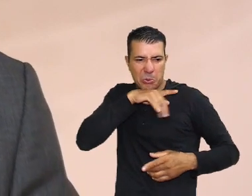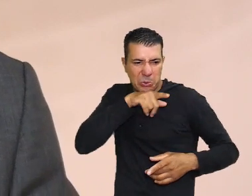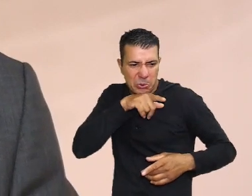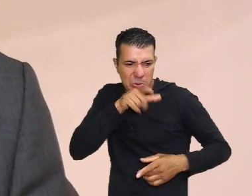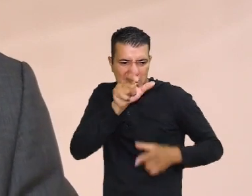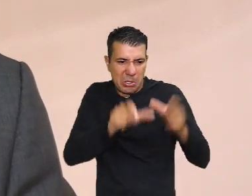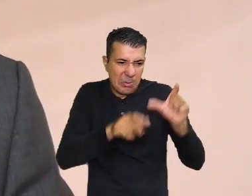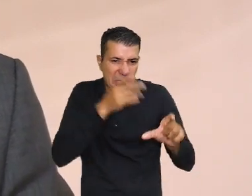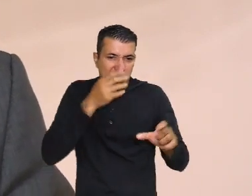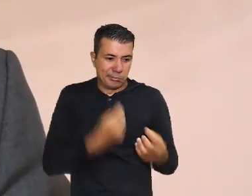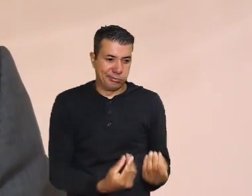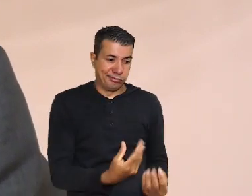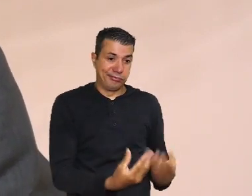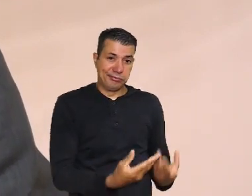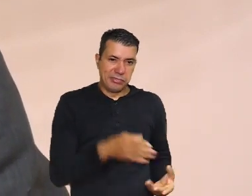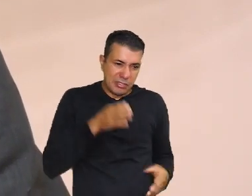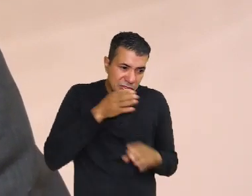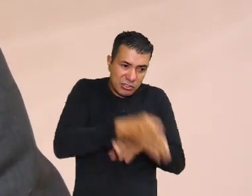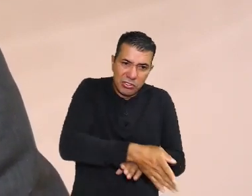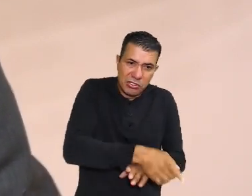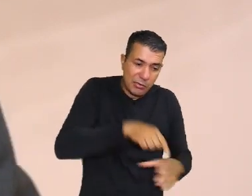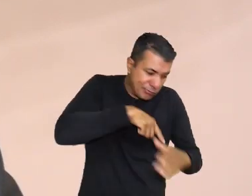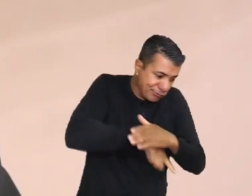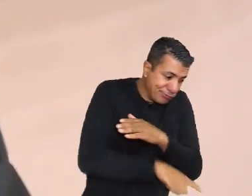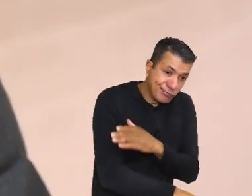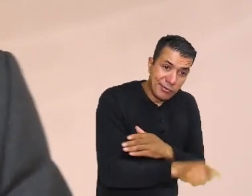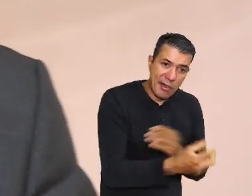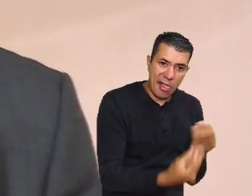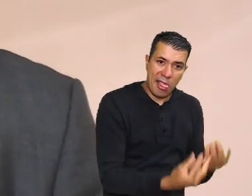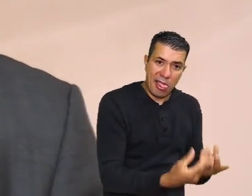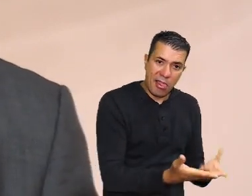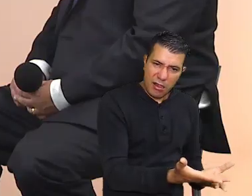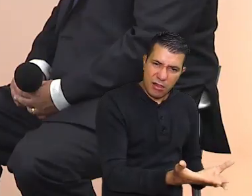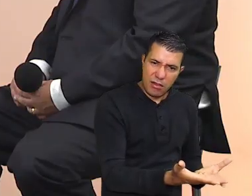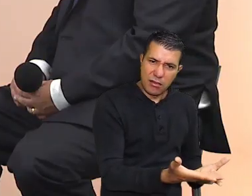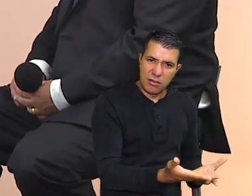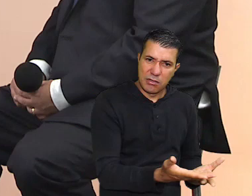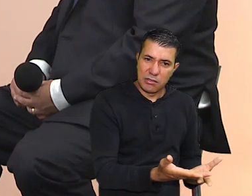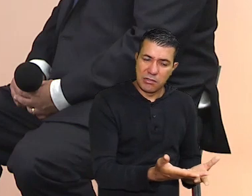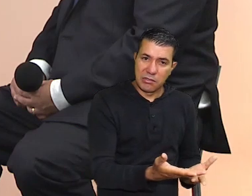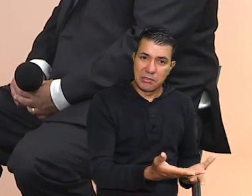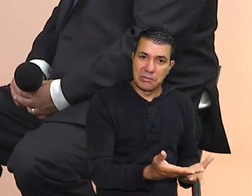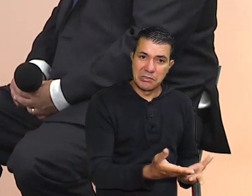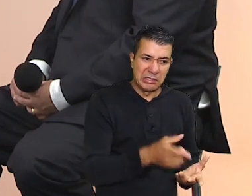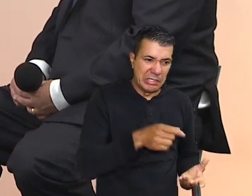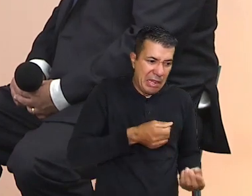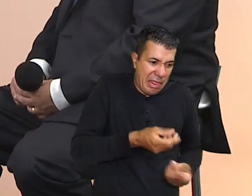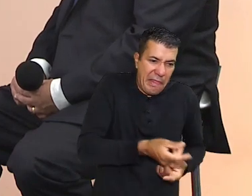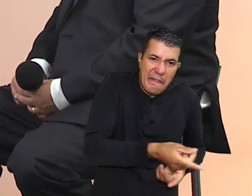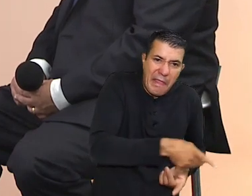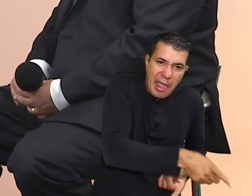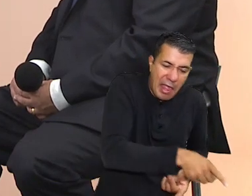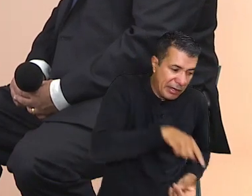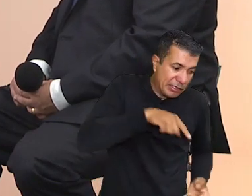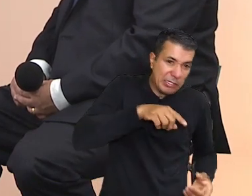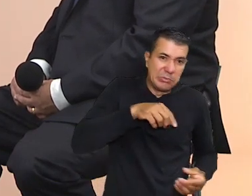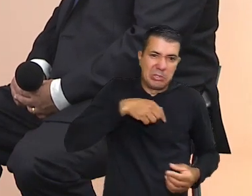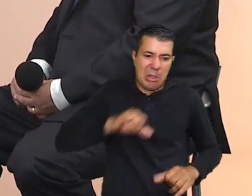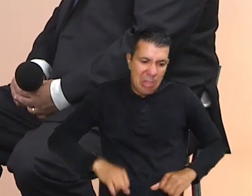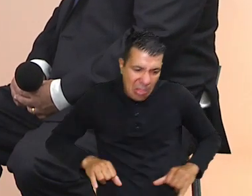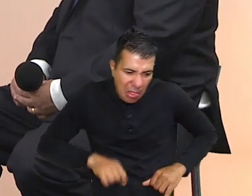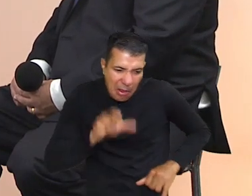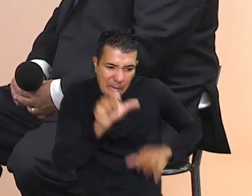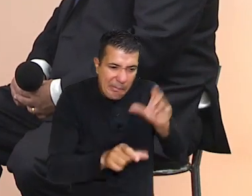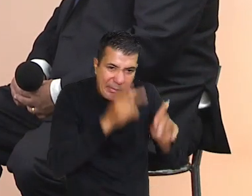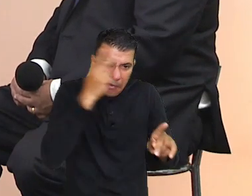para o inferno. Mas, segundo esse ensinamento, o inferno também seria um lugar de tormentos eternos, onde a pessoa sofre,